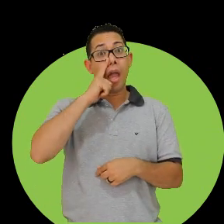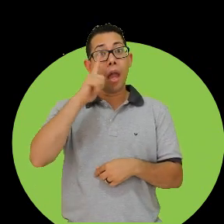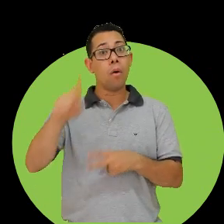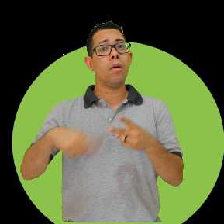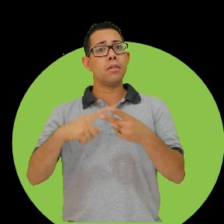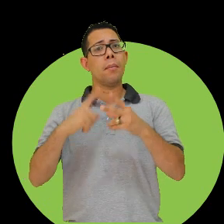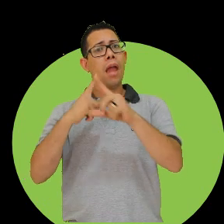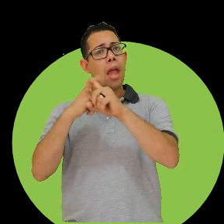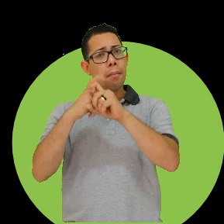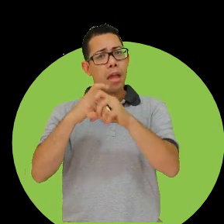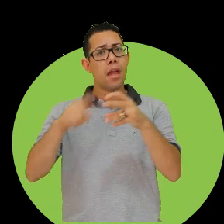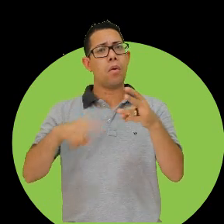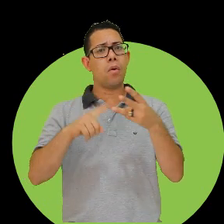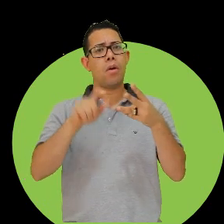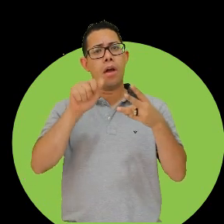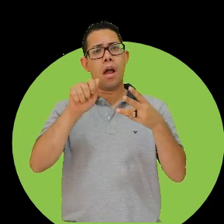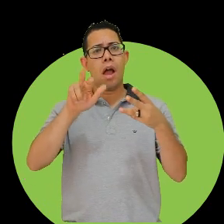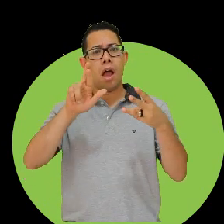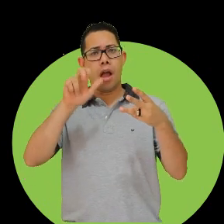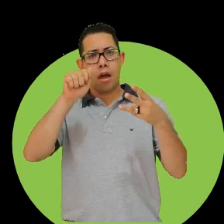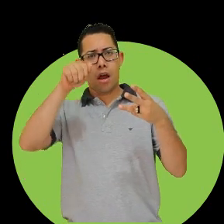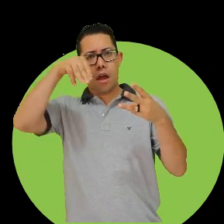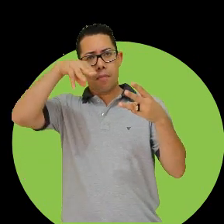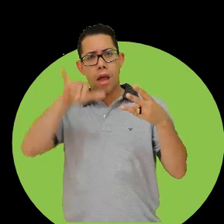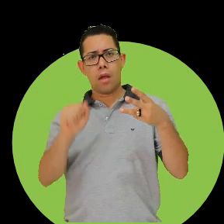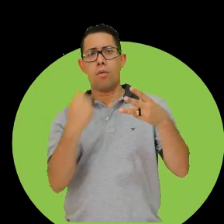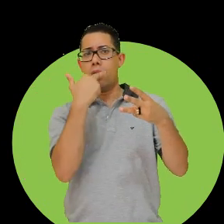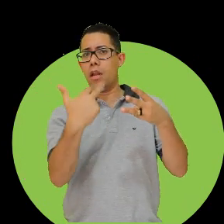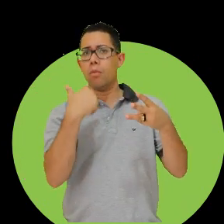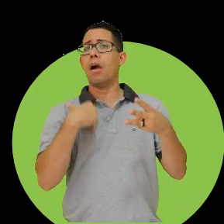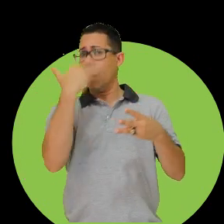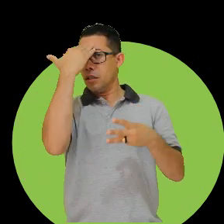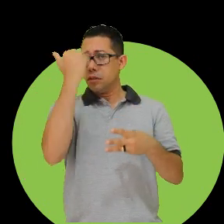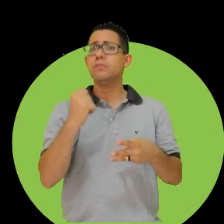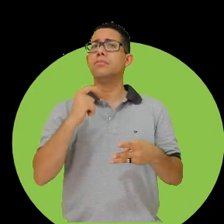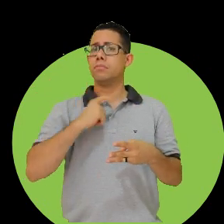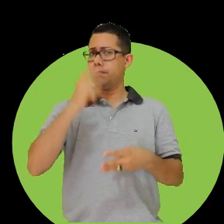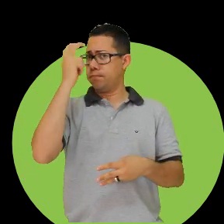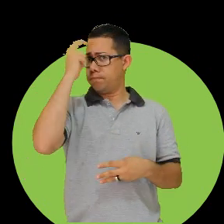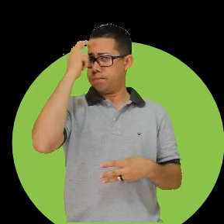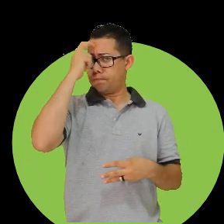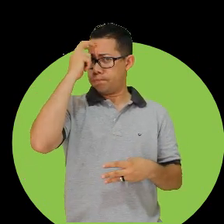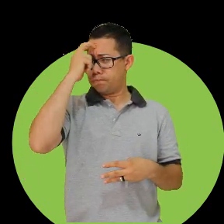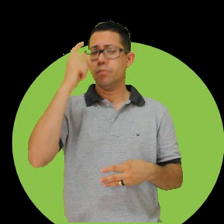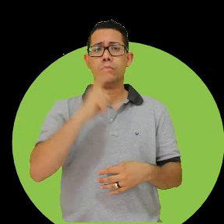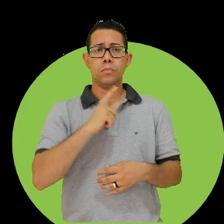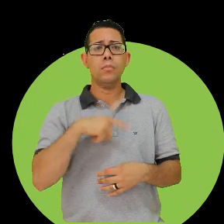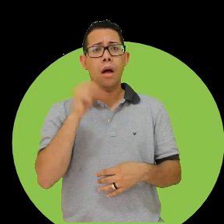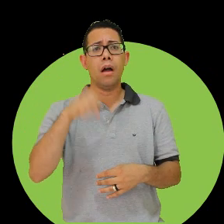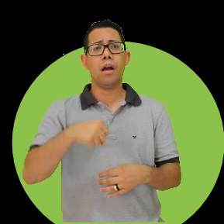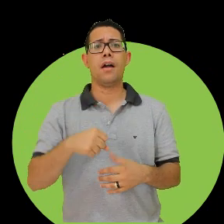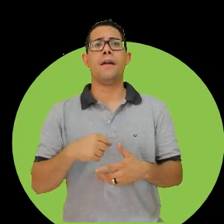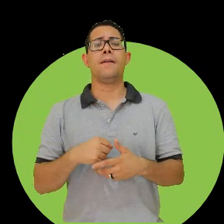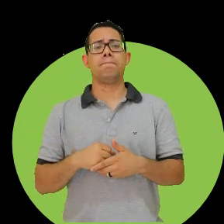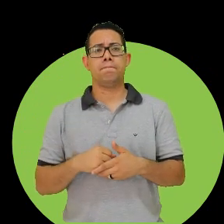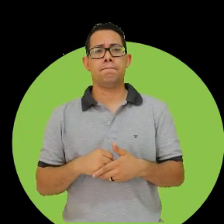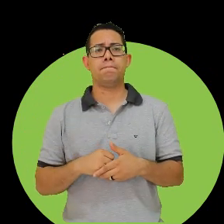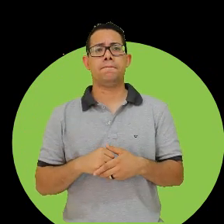como hebraico, como aramaico. Era um homem que tinha bastante